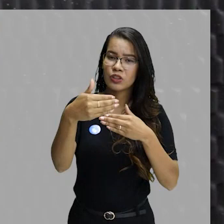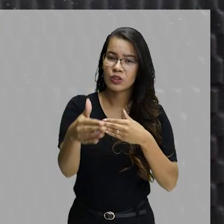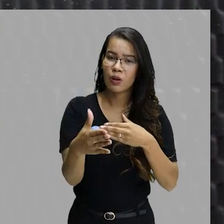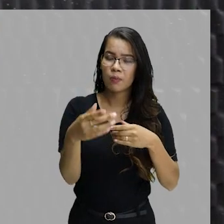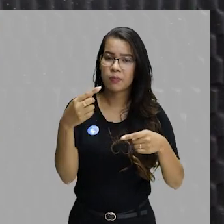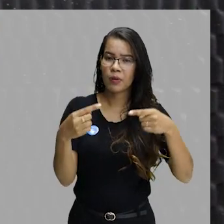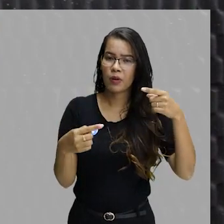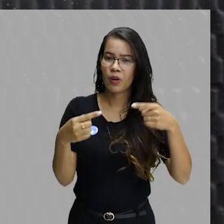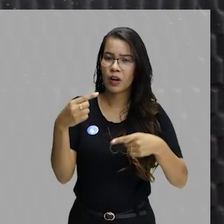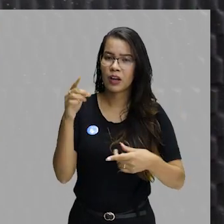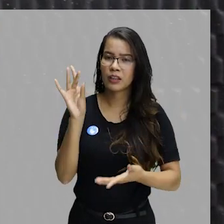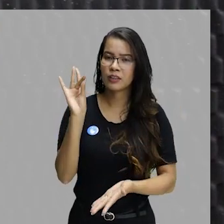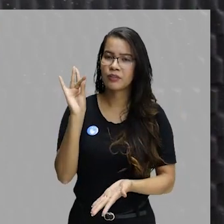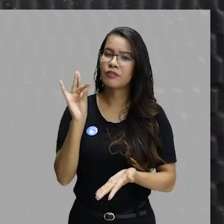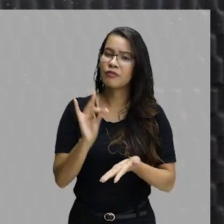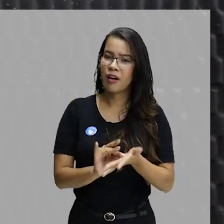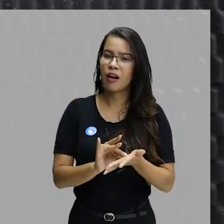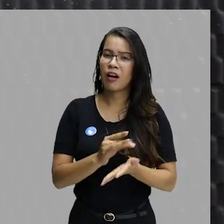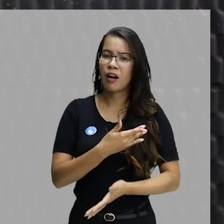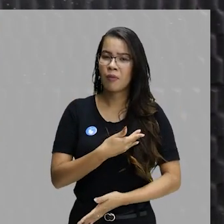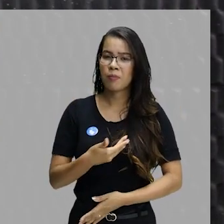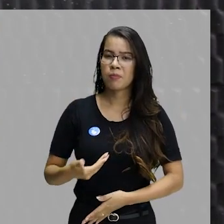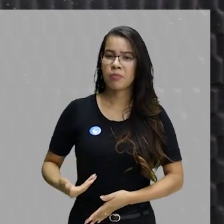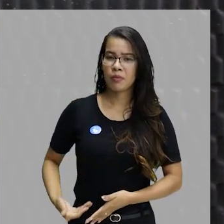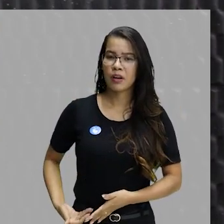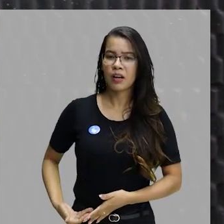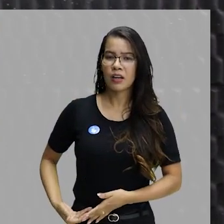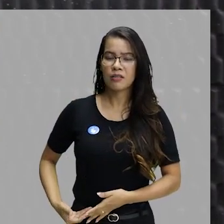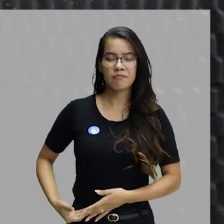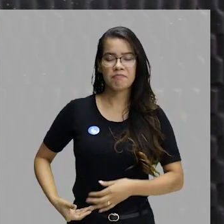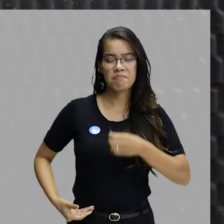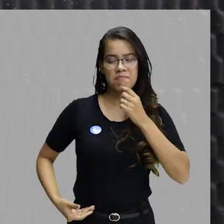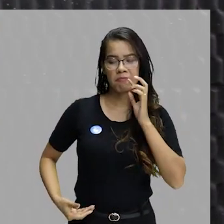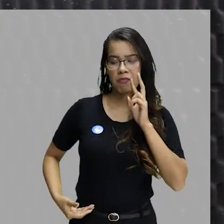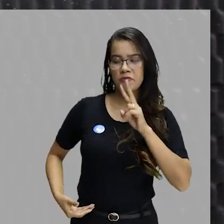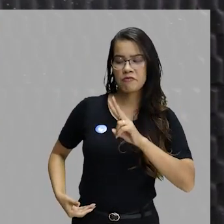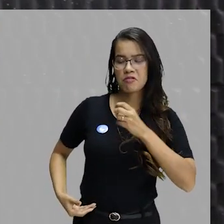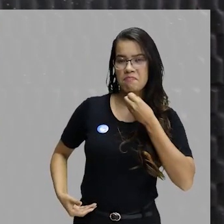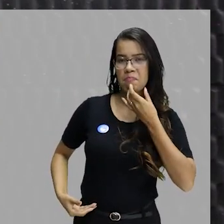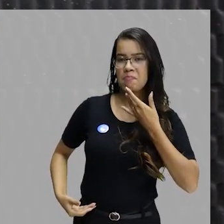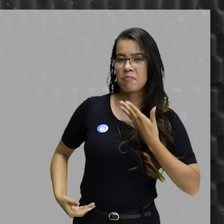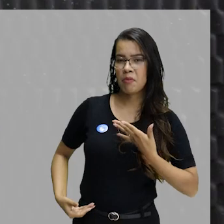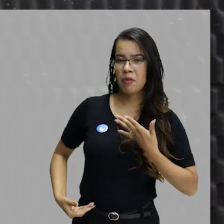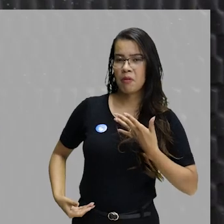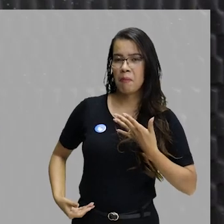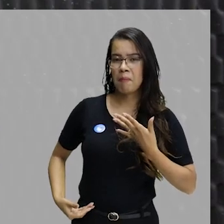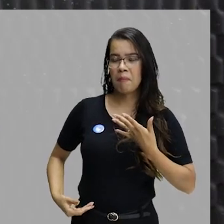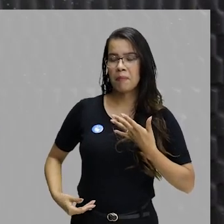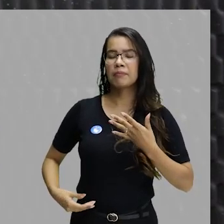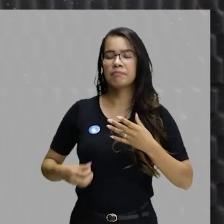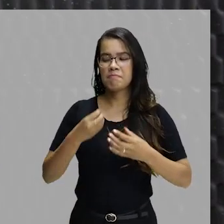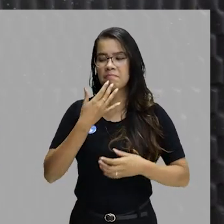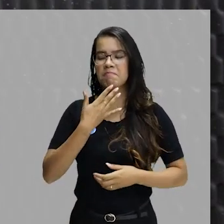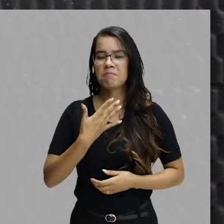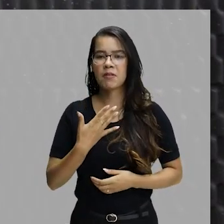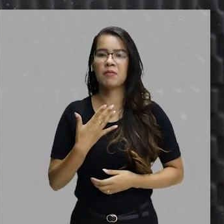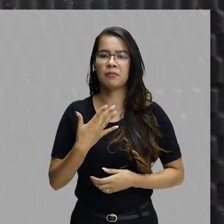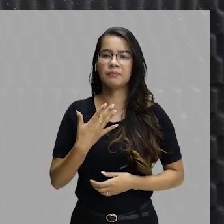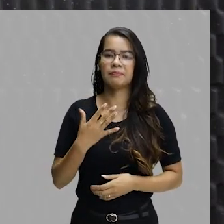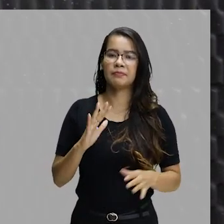essa república, que foi tão elogiada por pensadores como Maquiavel, o